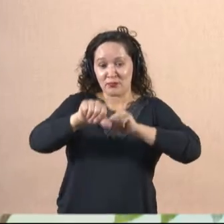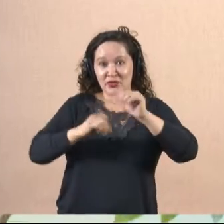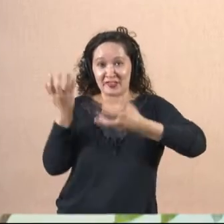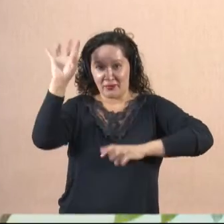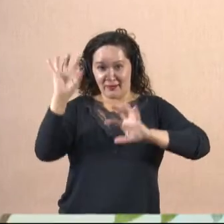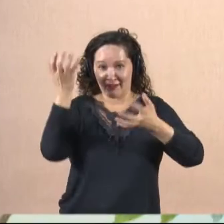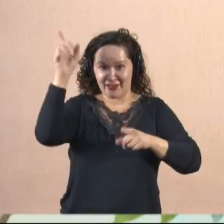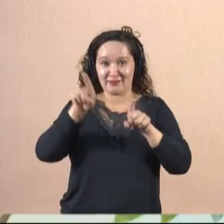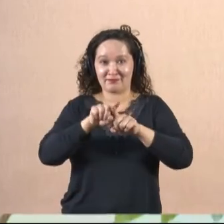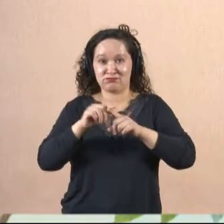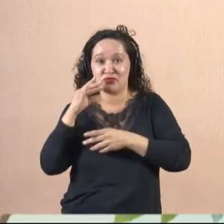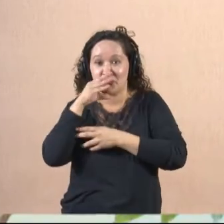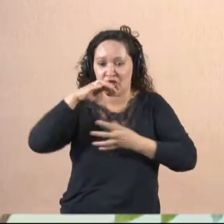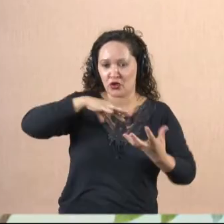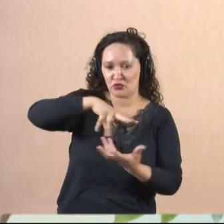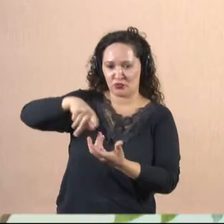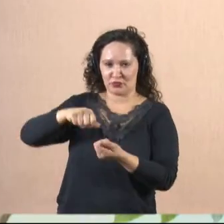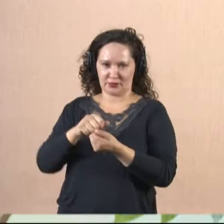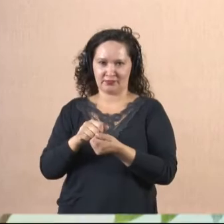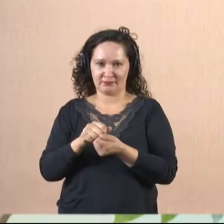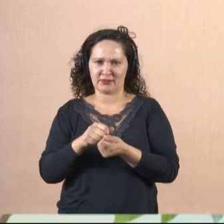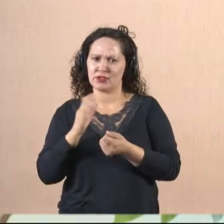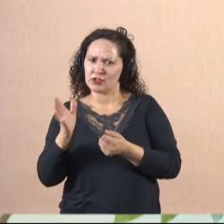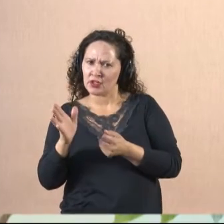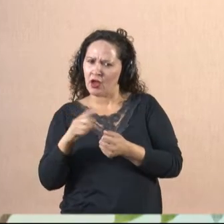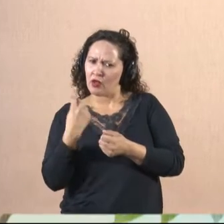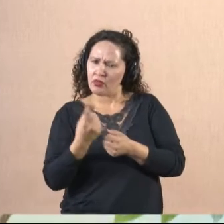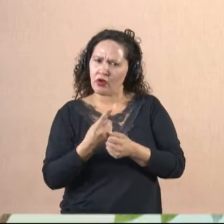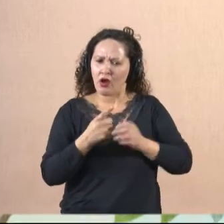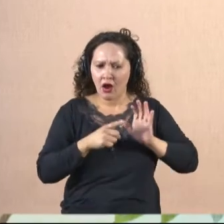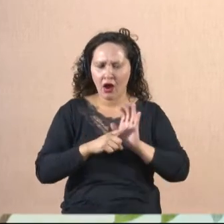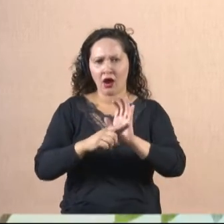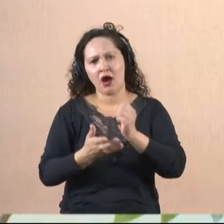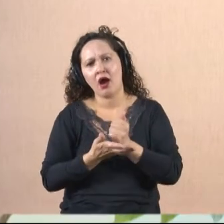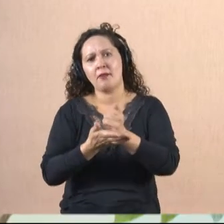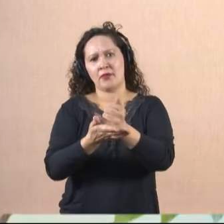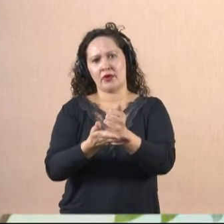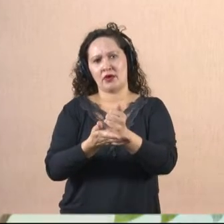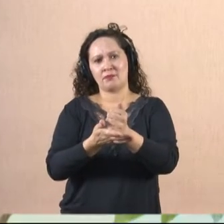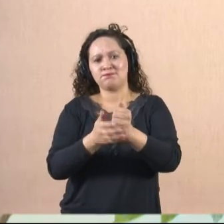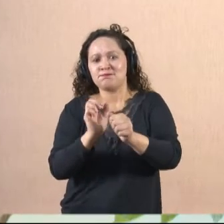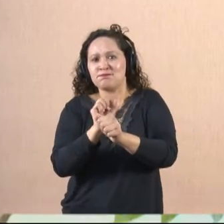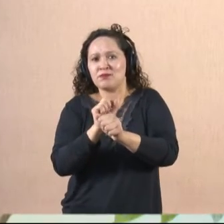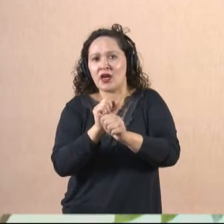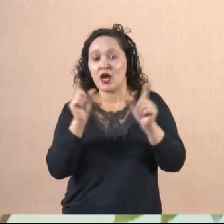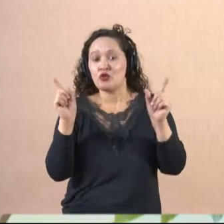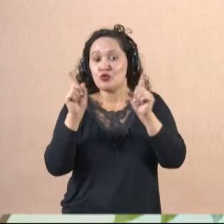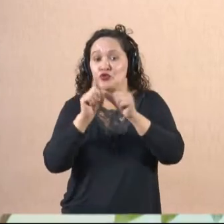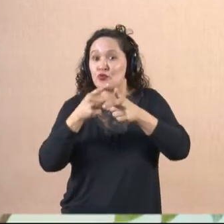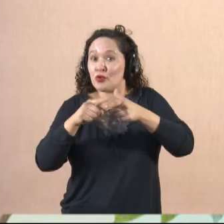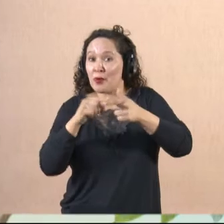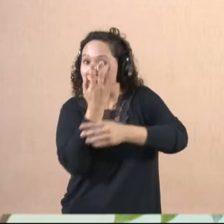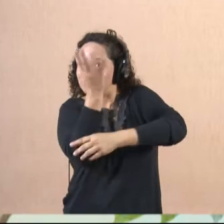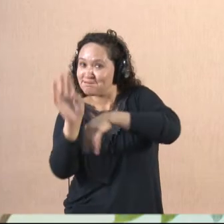climáticas e aquecimento por lugar que de alguma forma vão ajudar a frear o agravamento